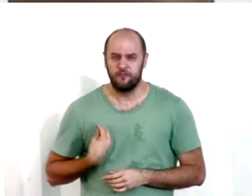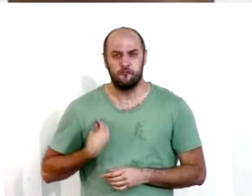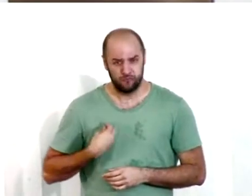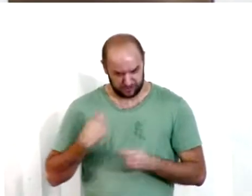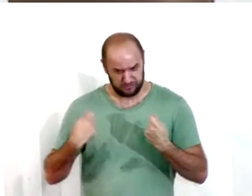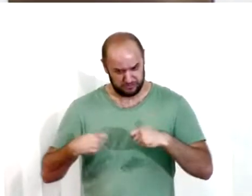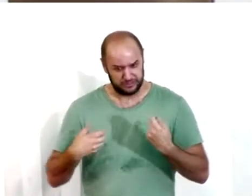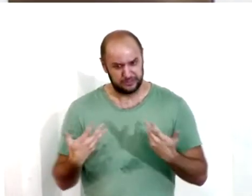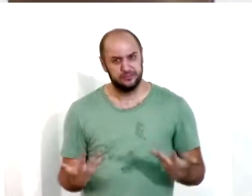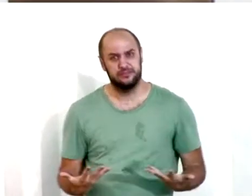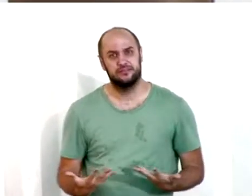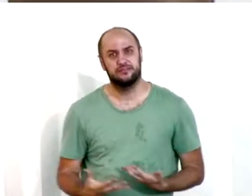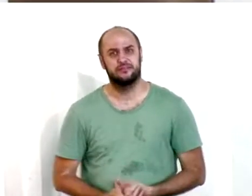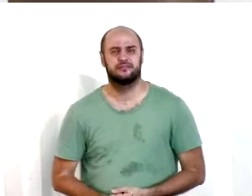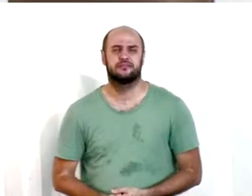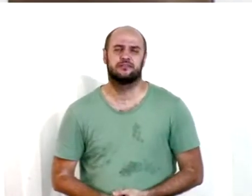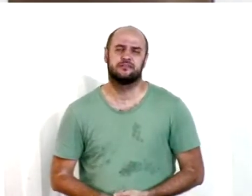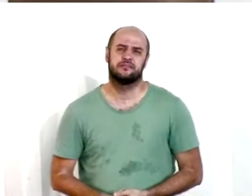viver.